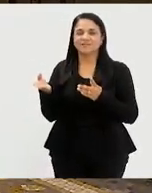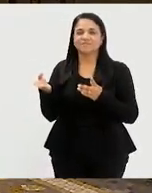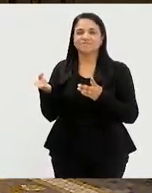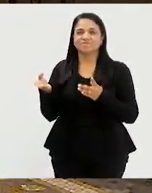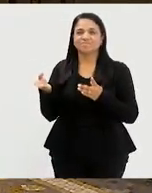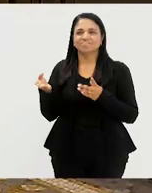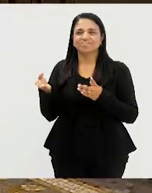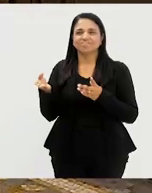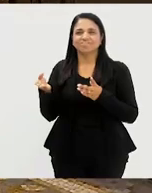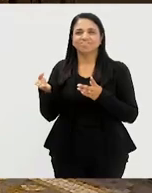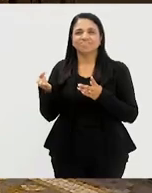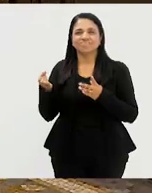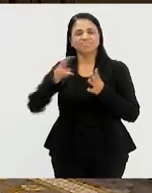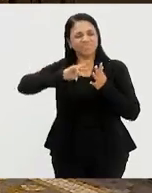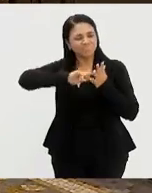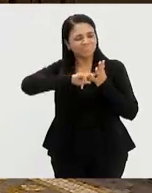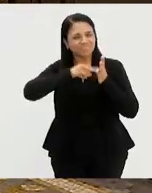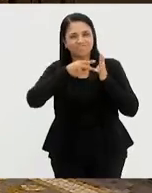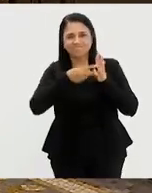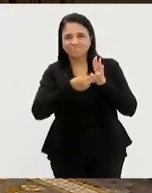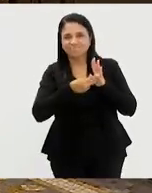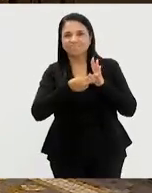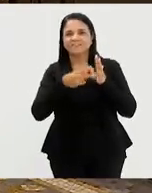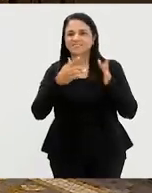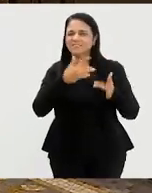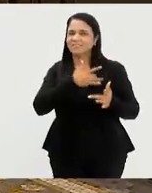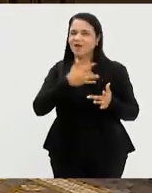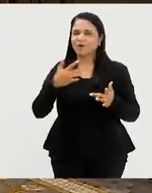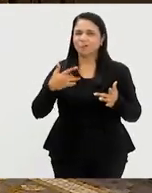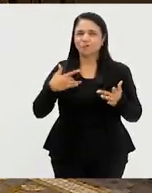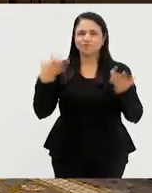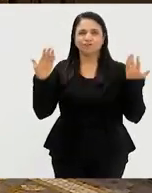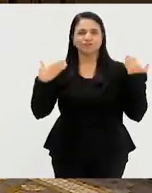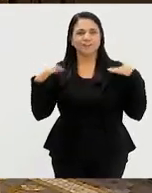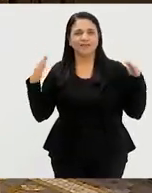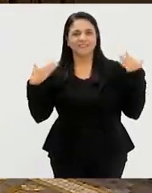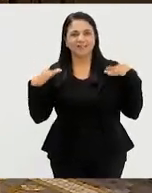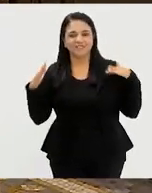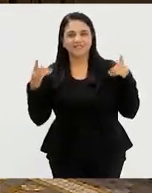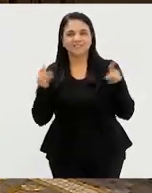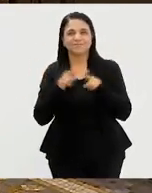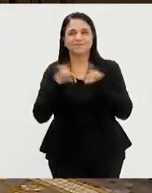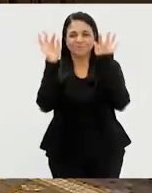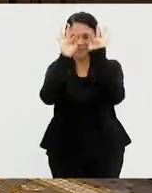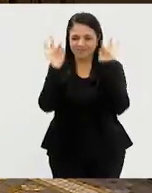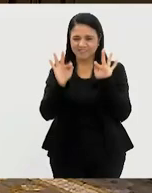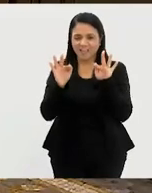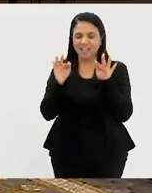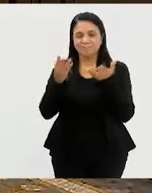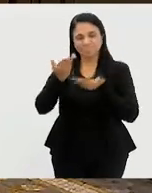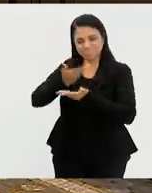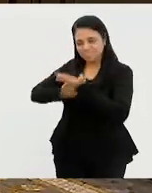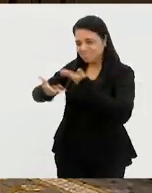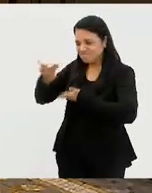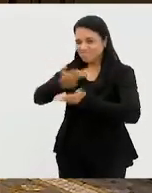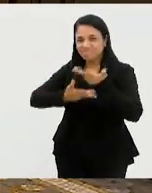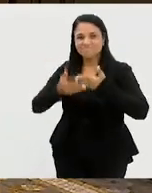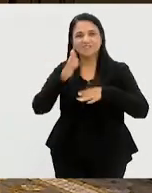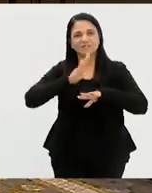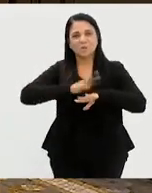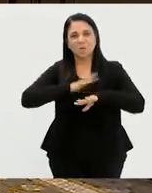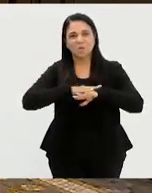seja sinônimo de saúde de alegria de felicidade e que a gente vai estar aqui partilhando com ela desse momento de